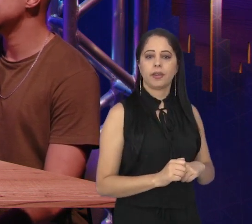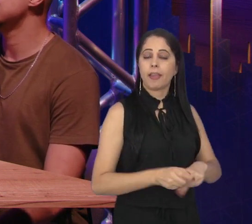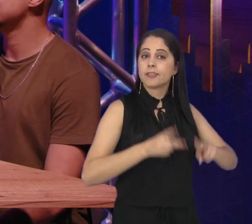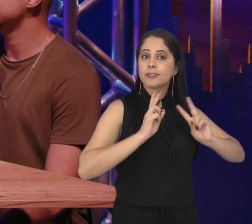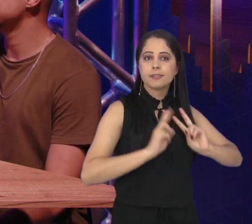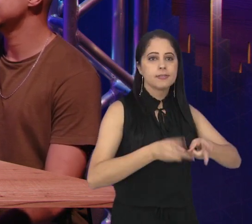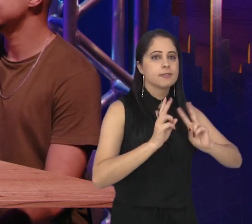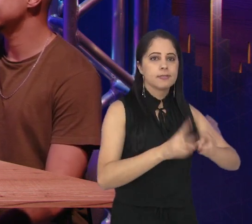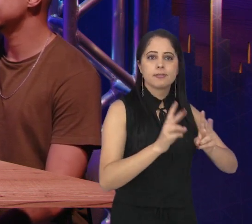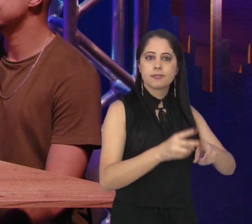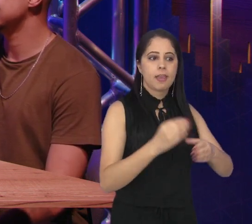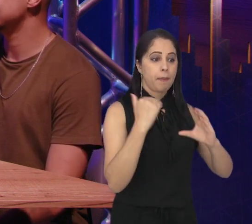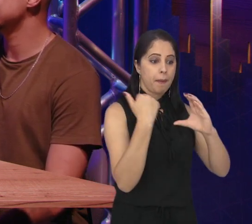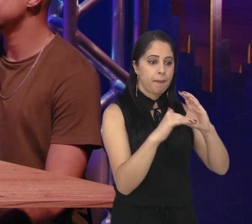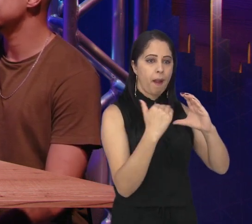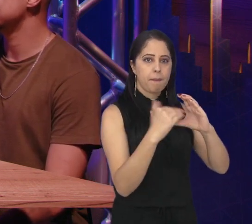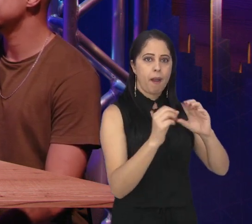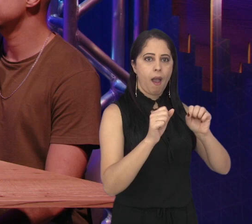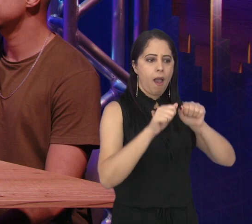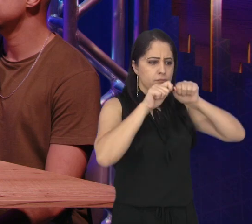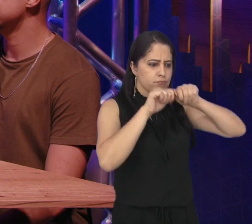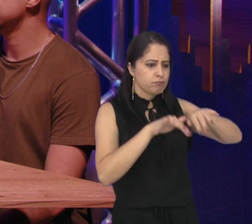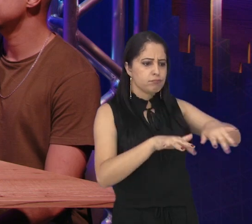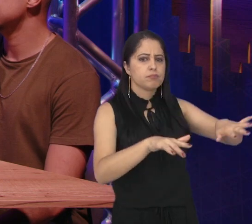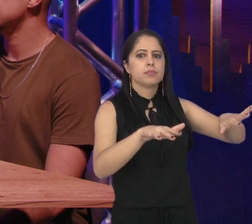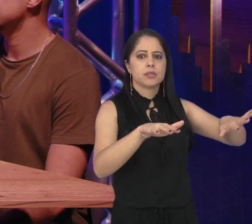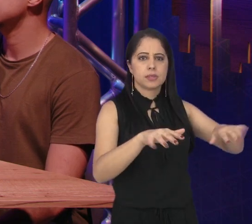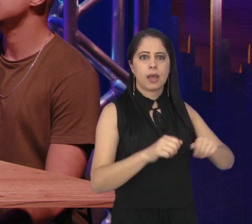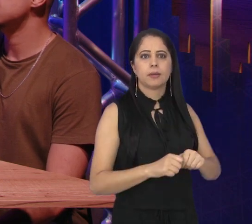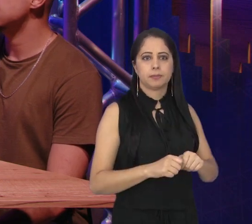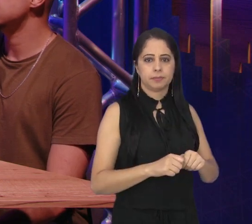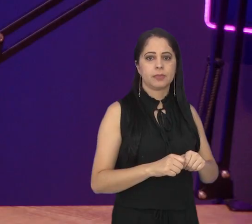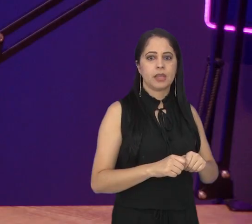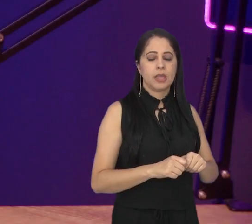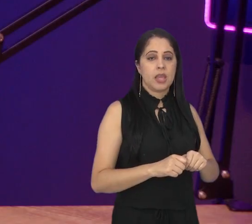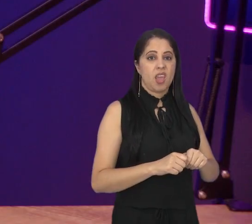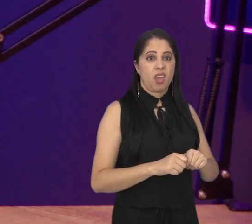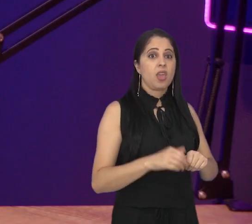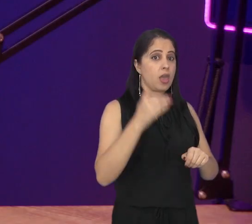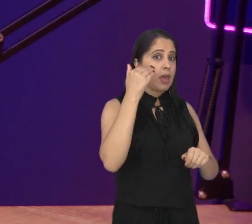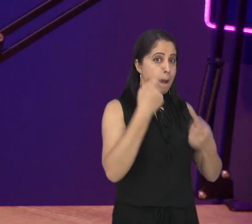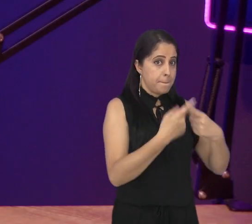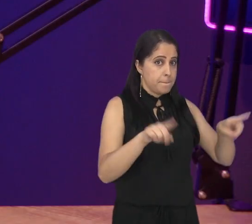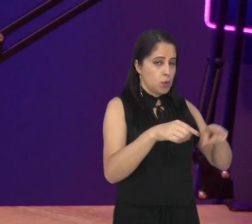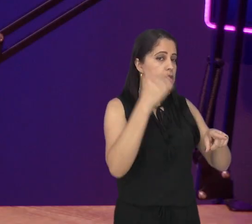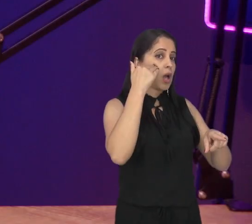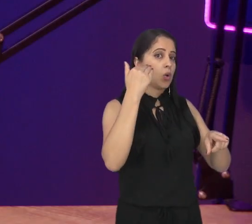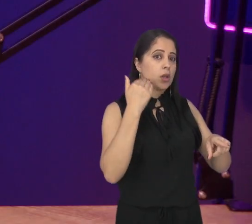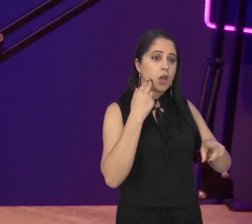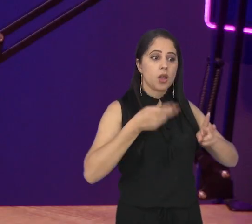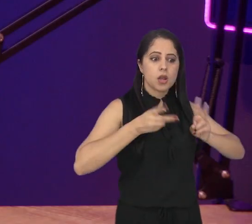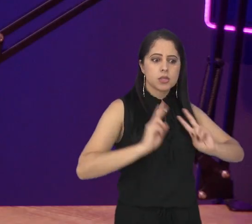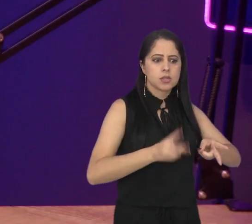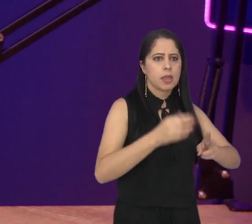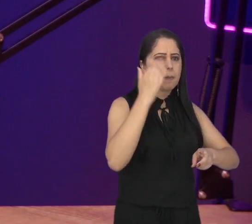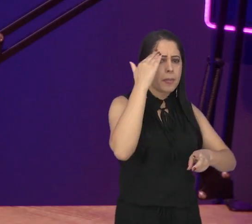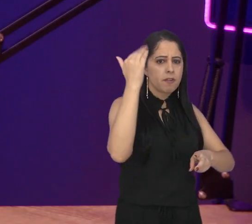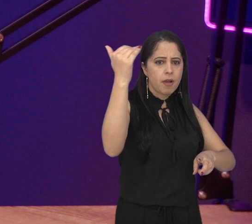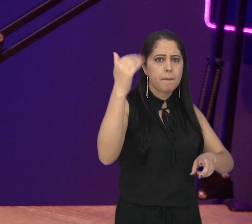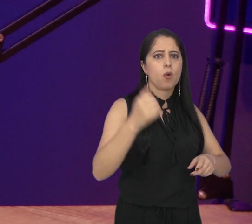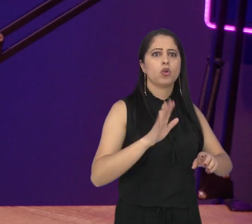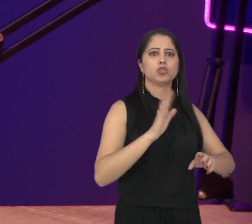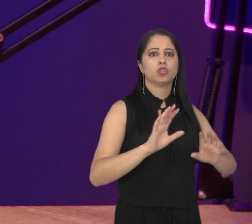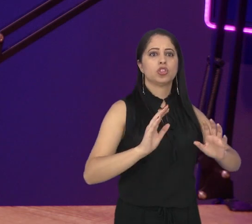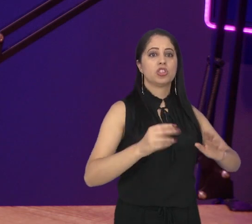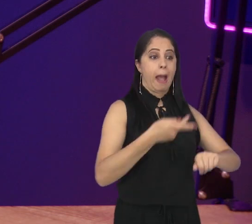vão pro charts, assim, e ficam, às vezes, até liderando posições em diferentes países. E, assim, já tiveram